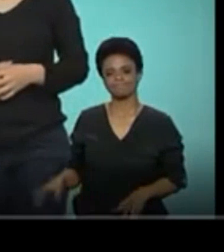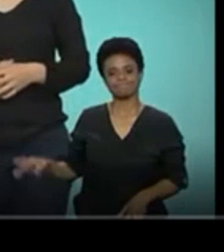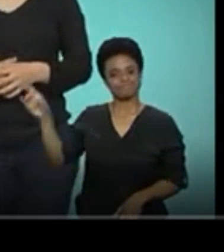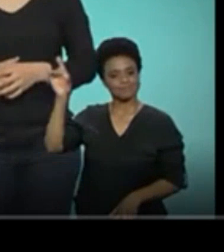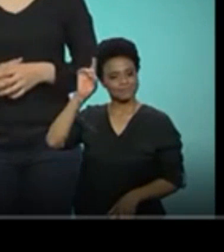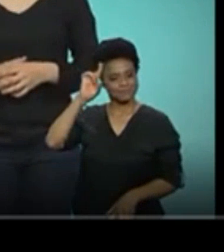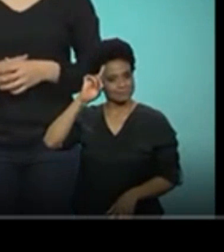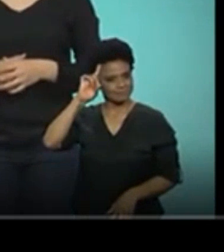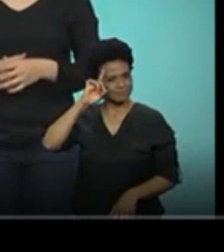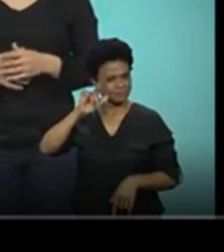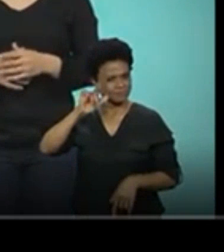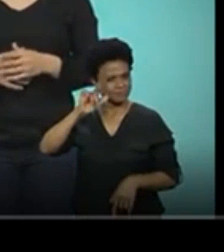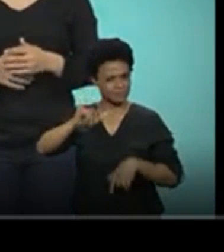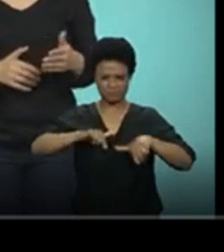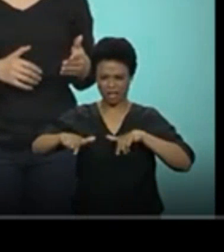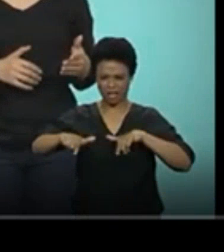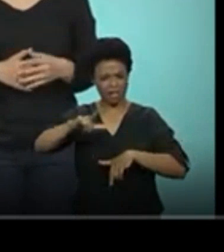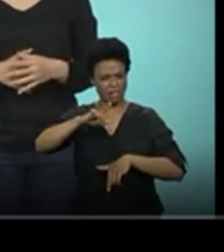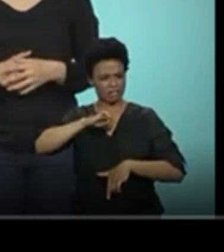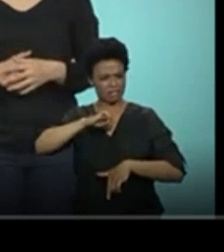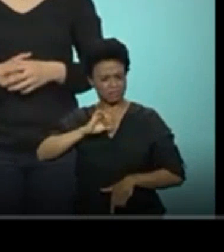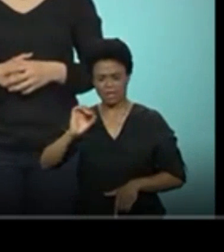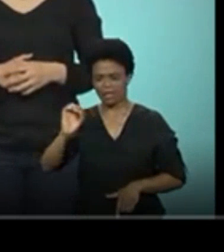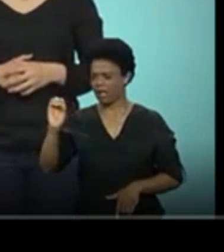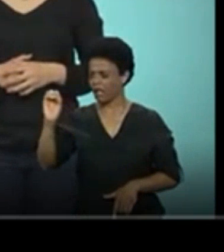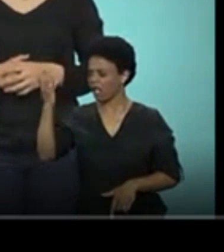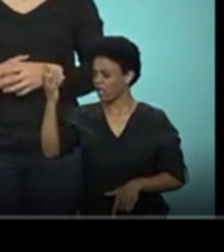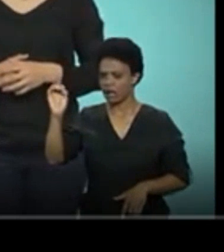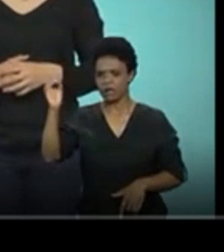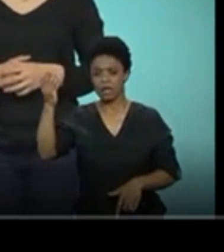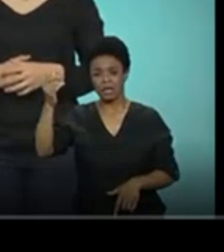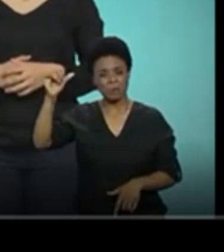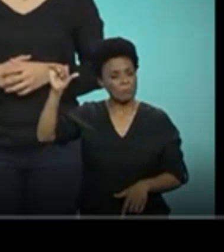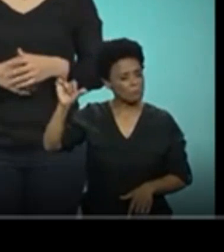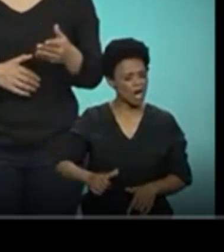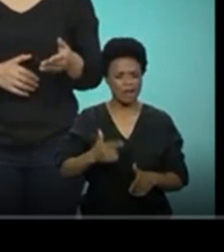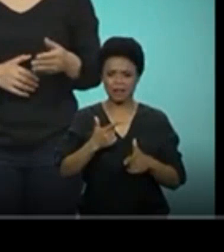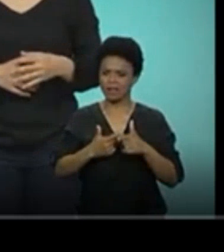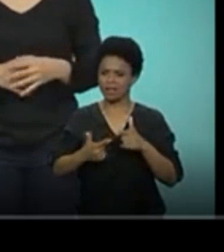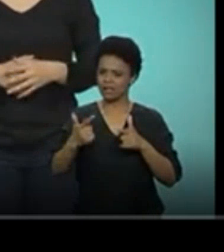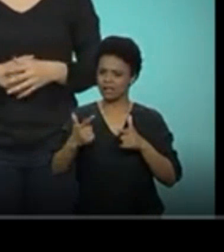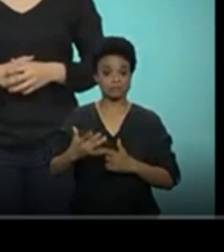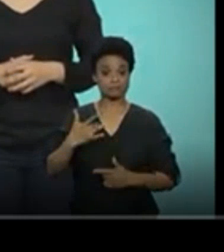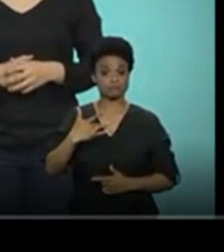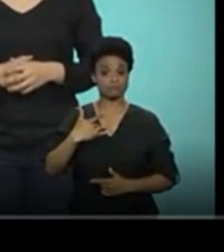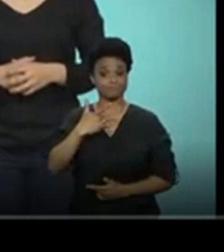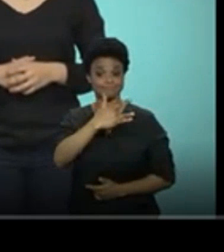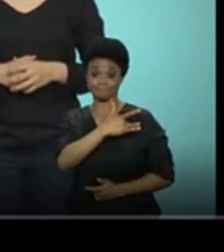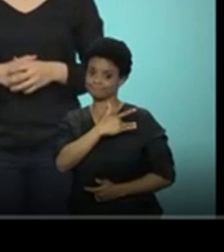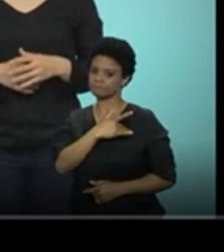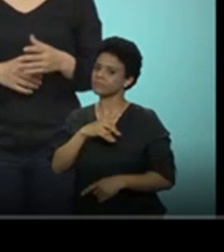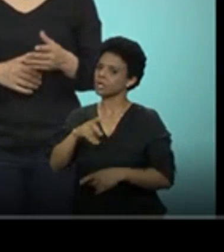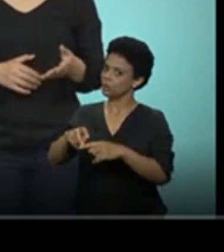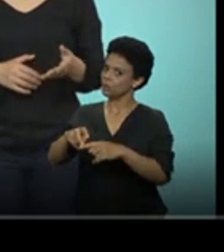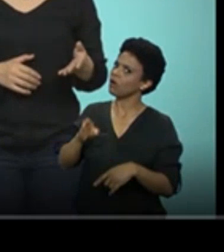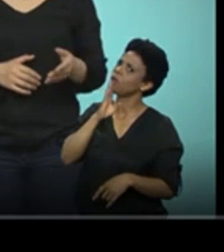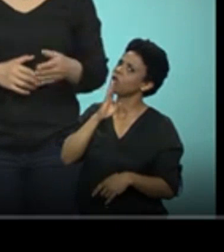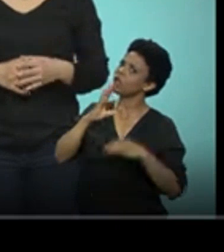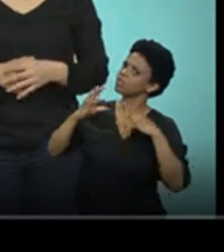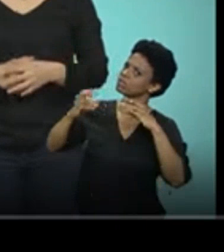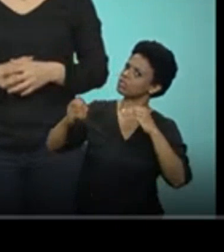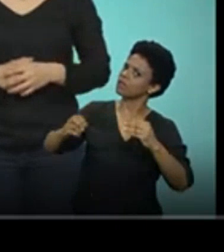Diariamente, os trabalhadores ficam expostos a inúmeras situações que podem provocar danos à sua saúde. Por isso, conhecer os